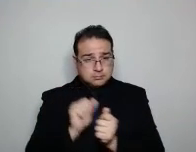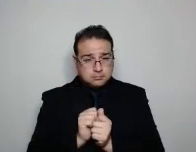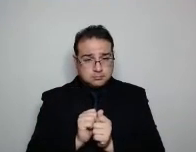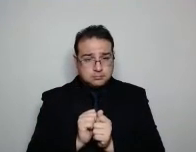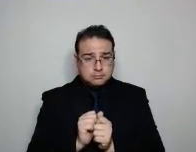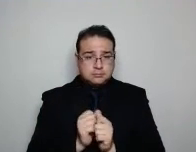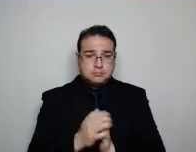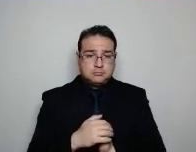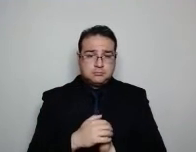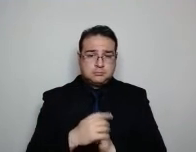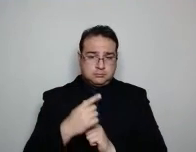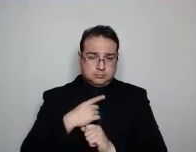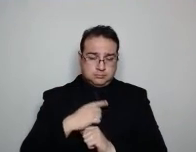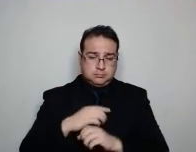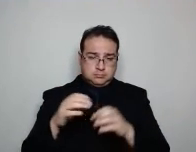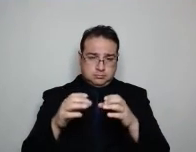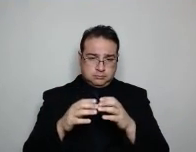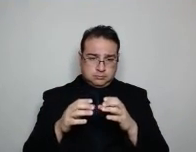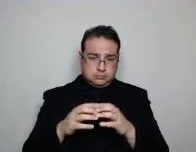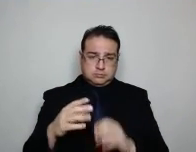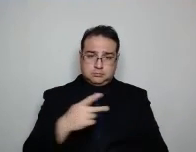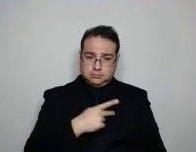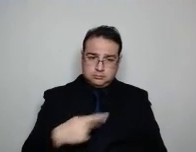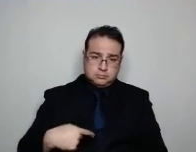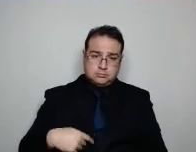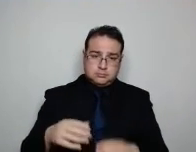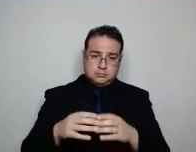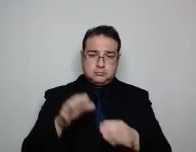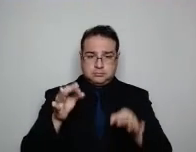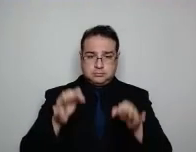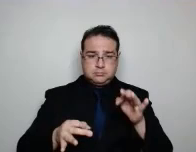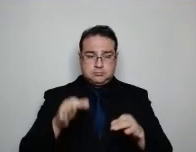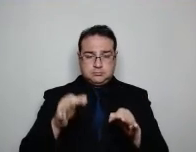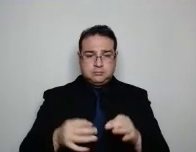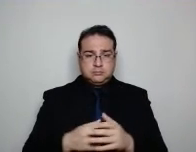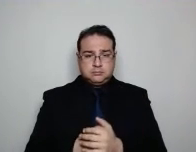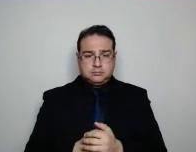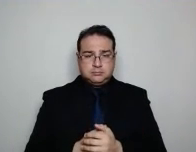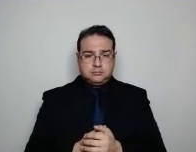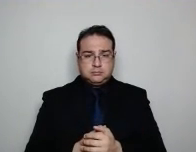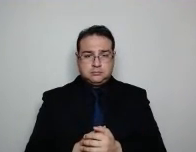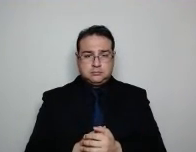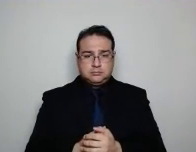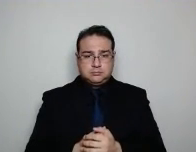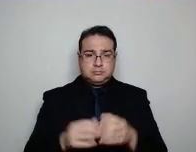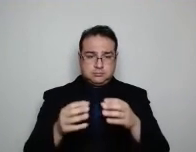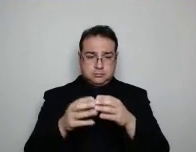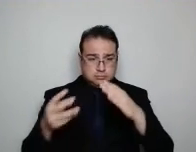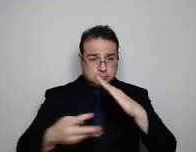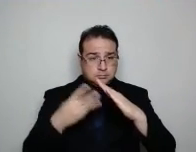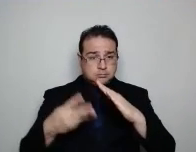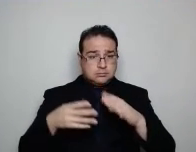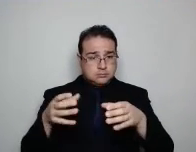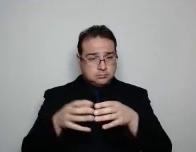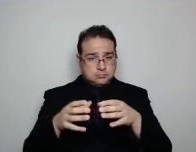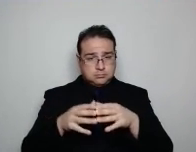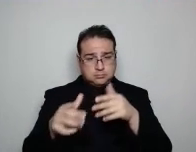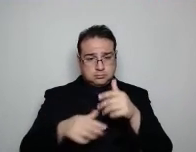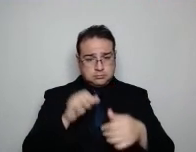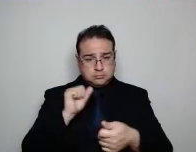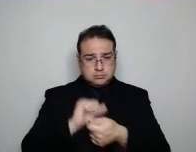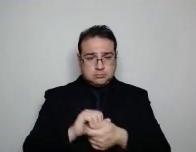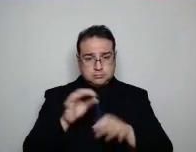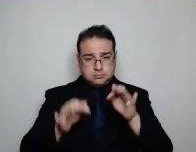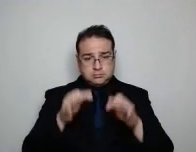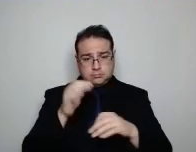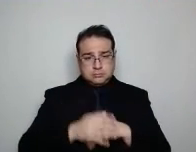público, os magistrados, os terceirizados, todos que fazem a Justiça